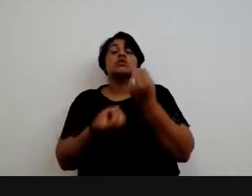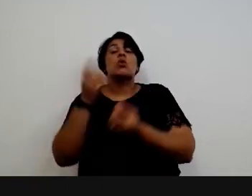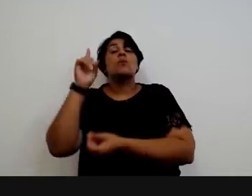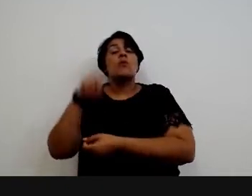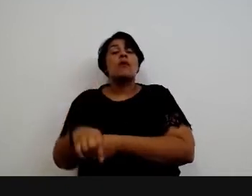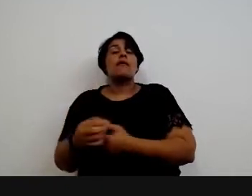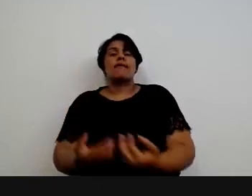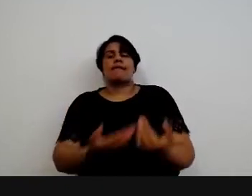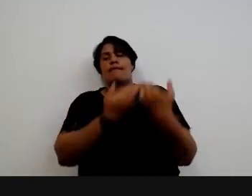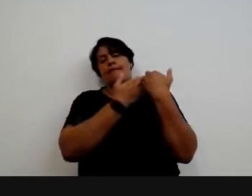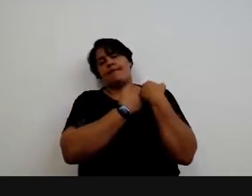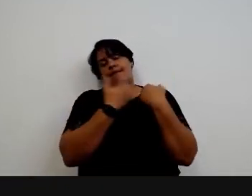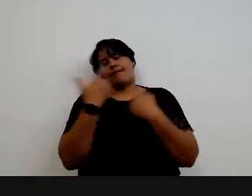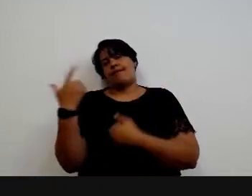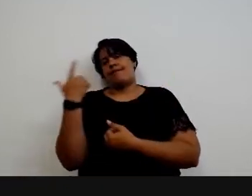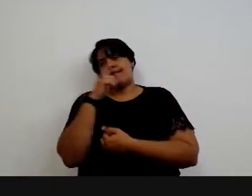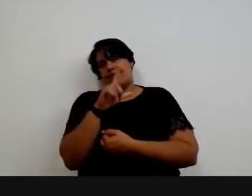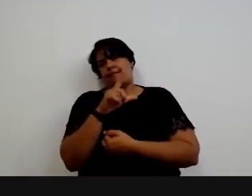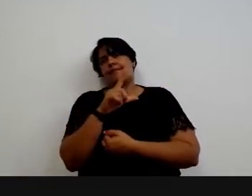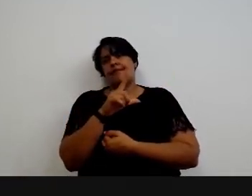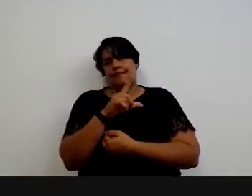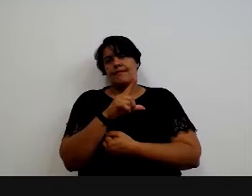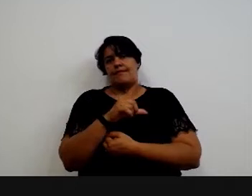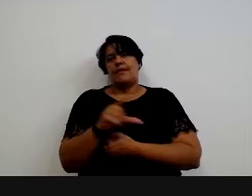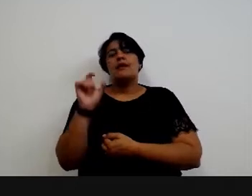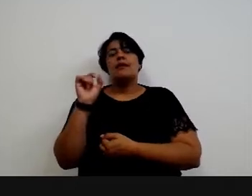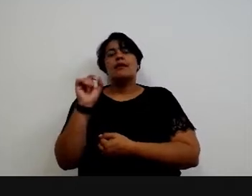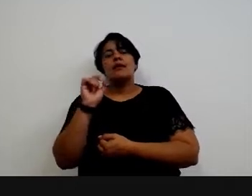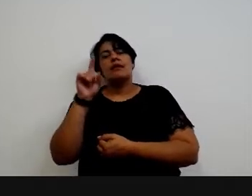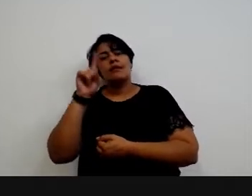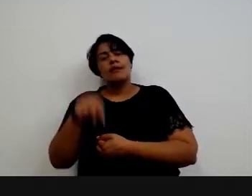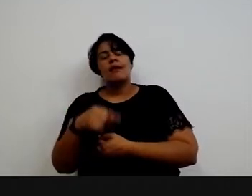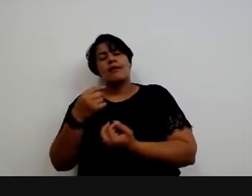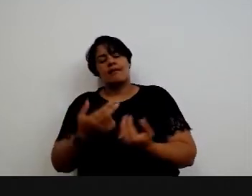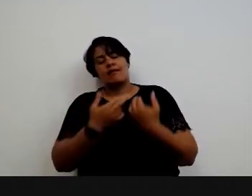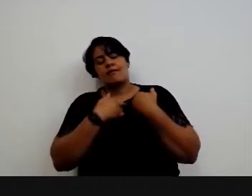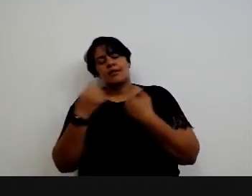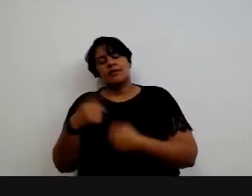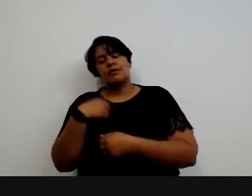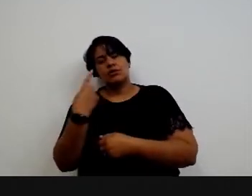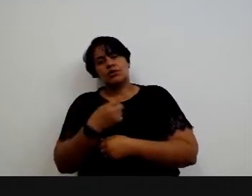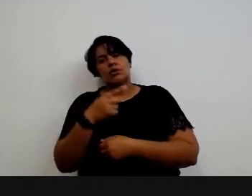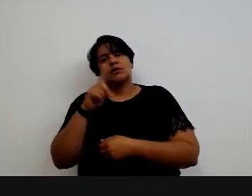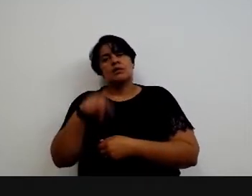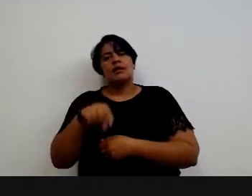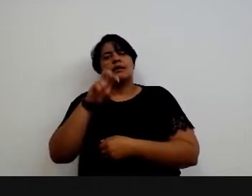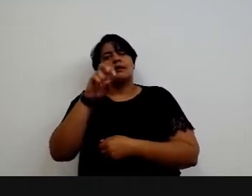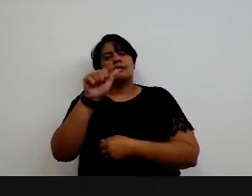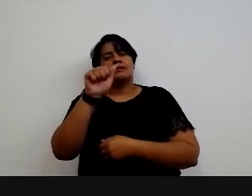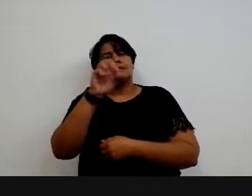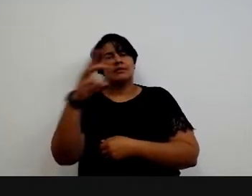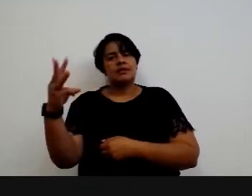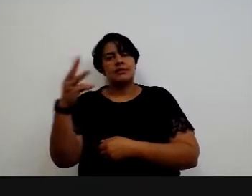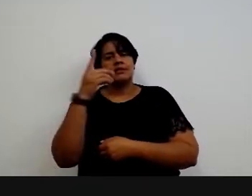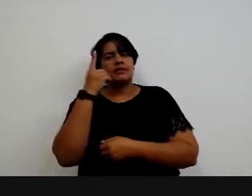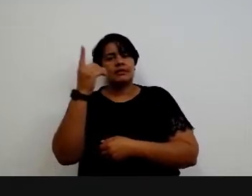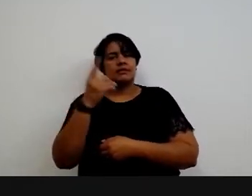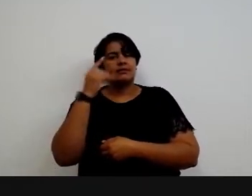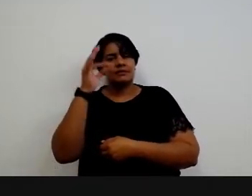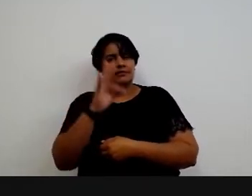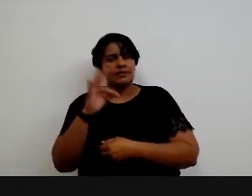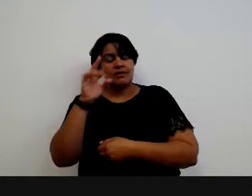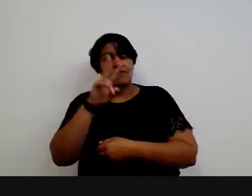é a responsabilidade de ocupar um cargo, né? Quem serão esses nossos representantes, os 513 deputados federais, por exemplo, que